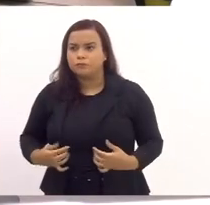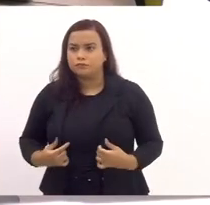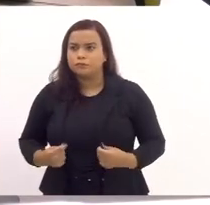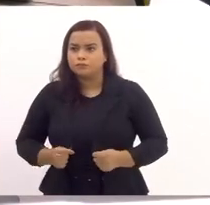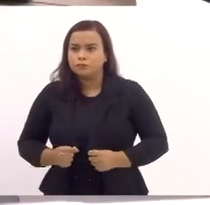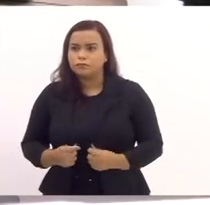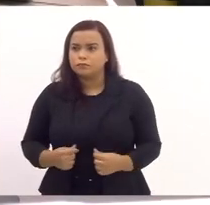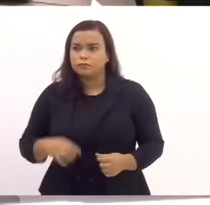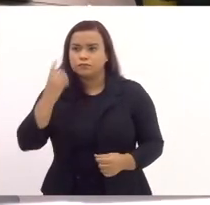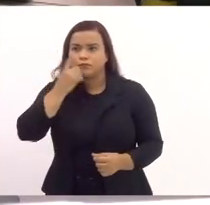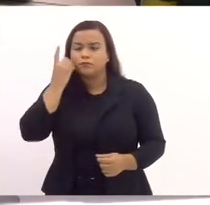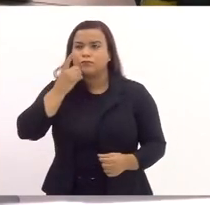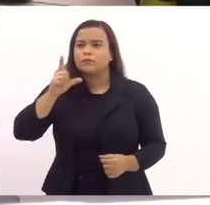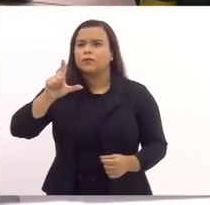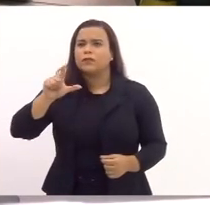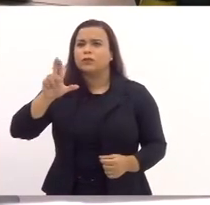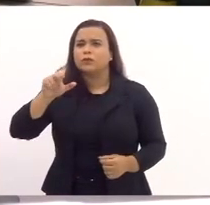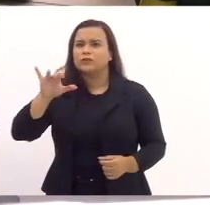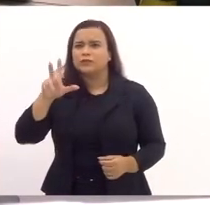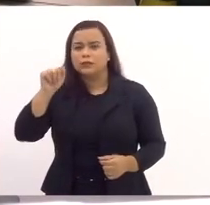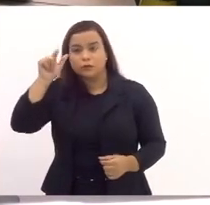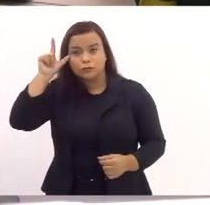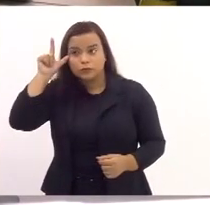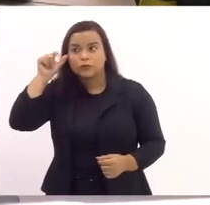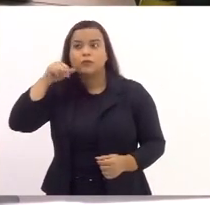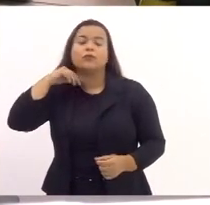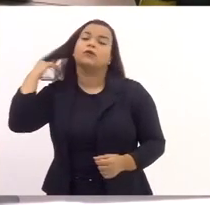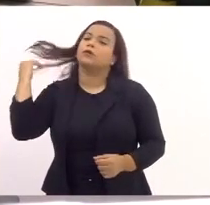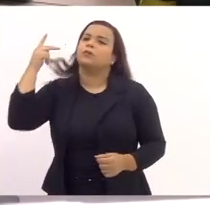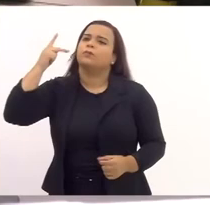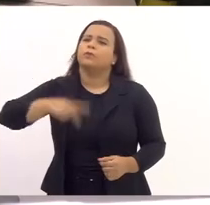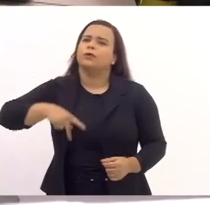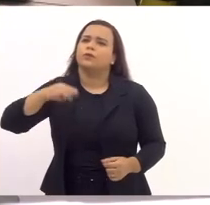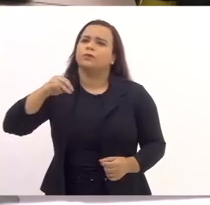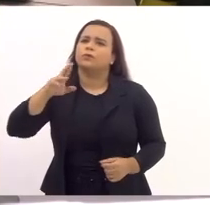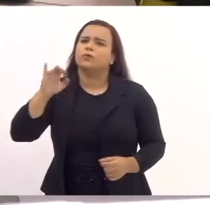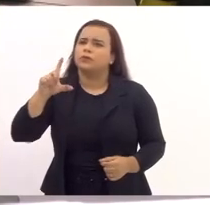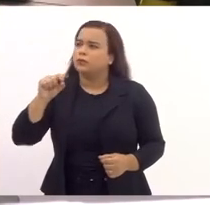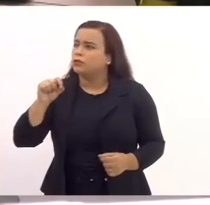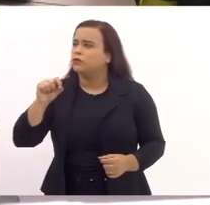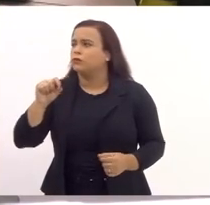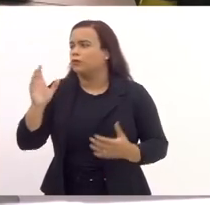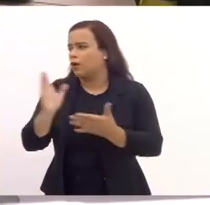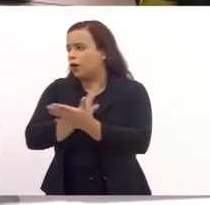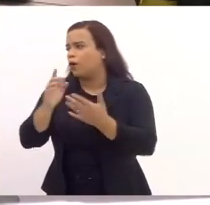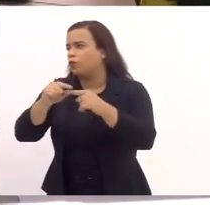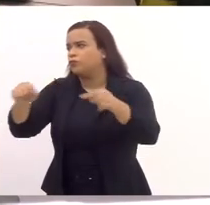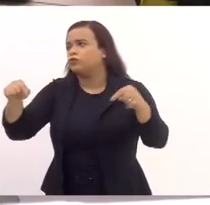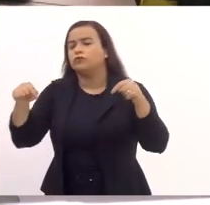Deputada Lucinha, como o presidente Murilo comentou, alguns terrenos, sim,